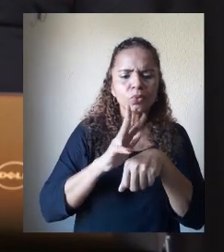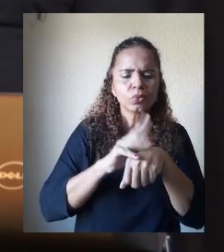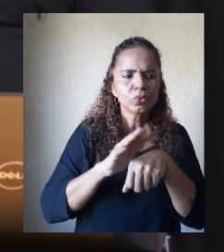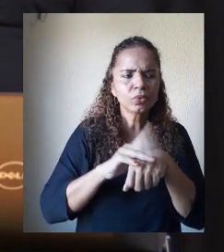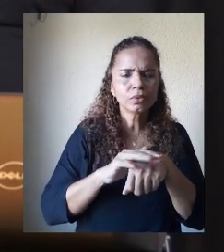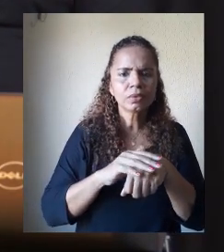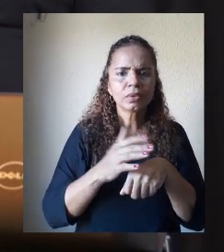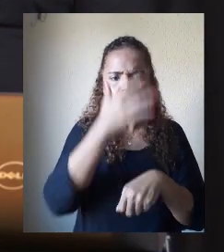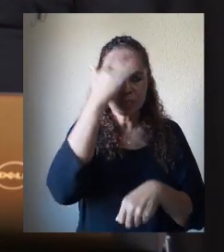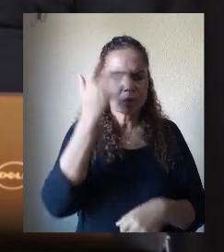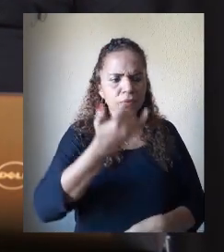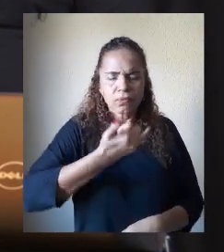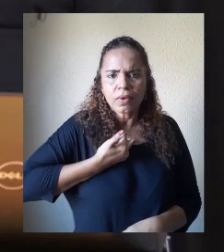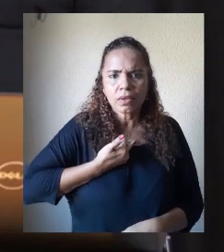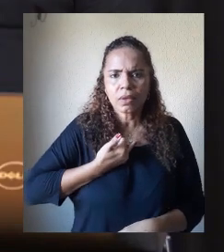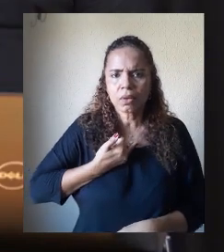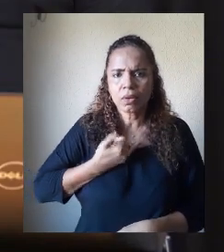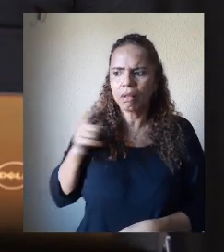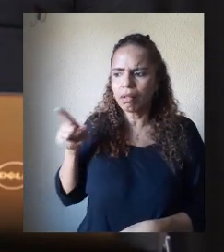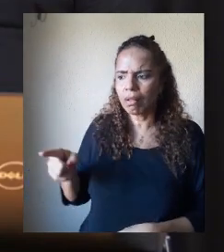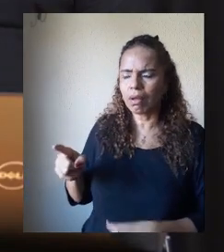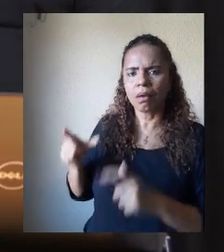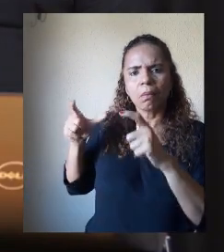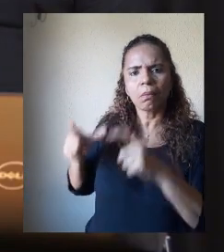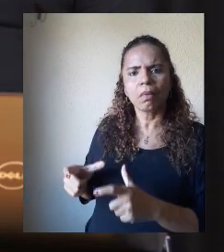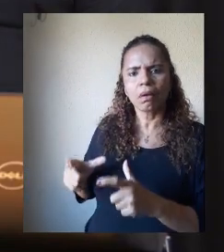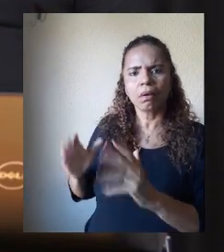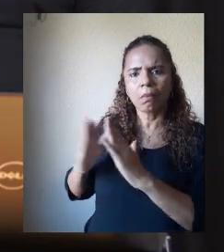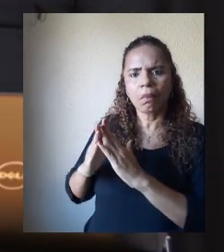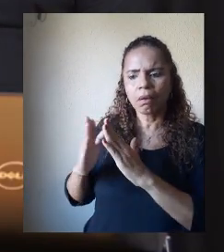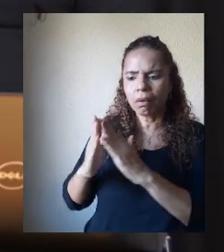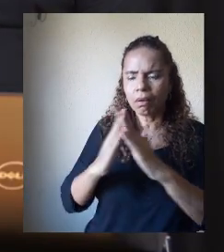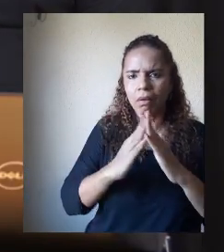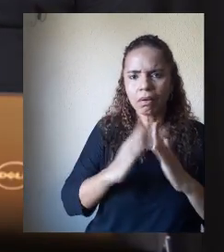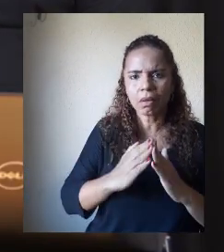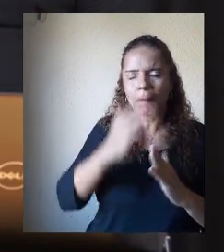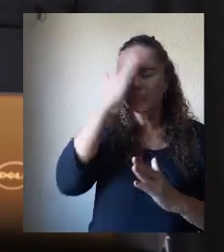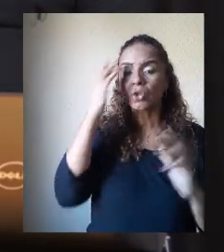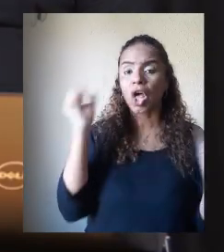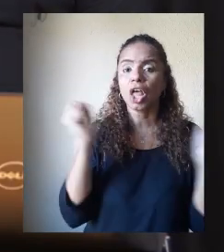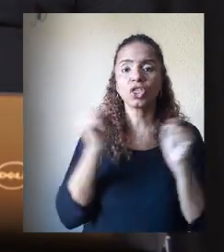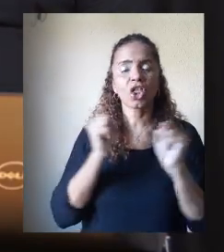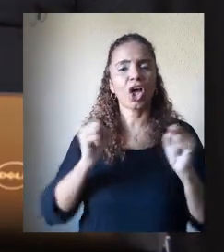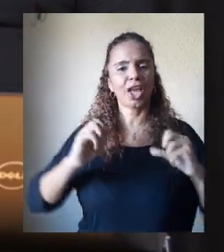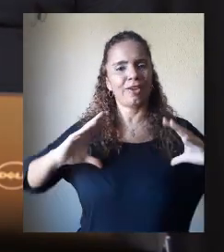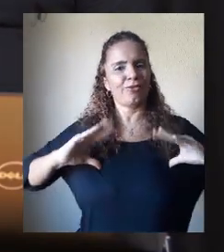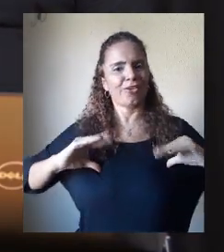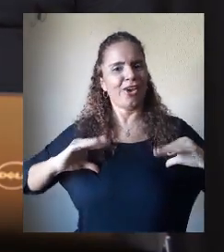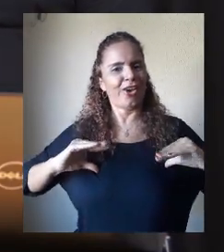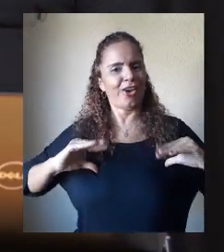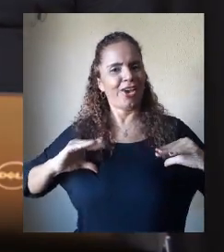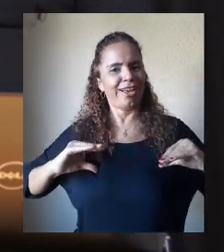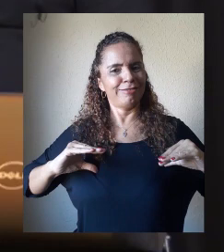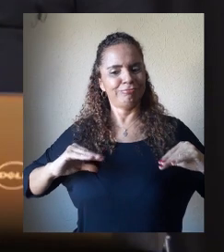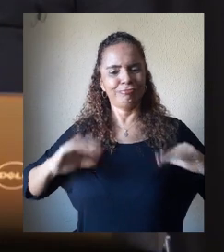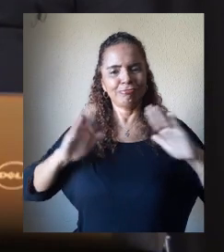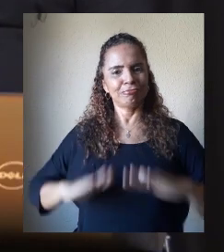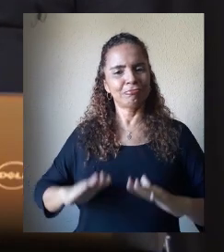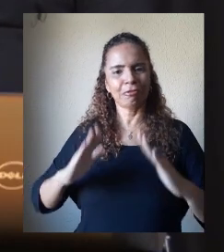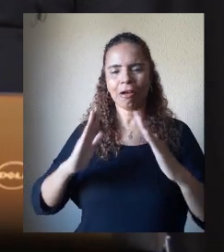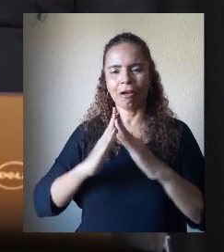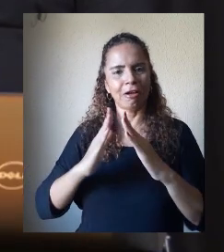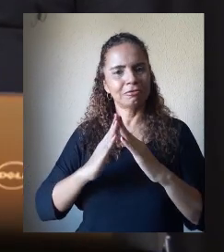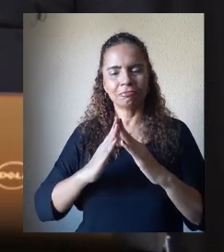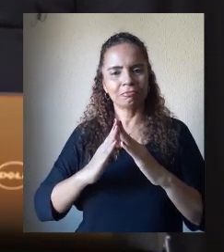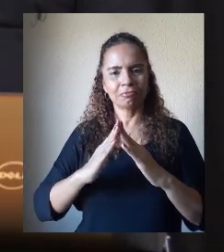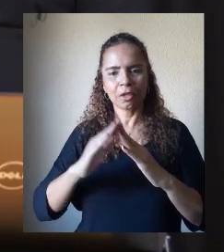lá no bairro onde eu moro, na periferia, o pessoal está adorando a folga que ganhou. Né? Ninguém está mais indo ao trabalho, o pessoal está